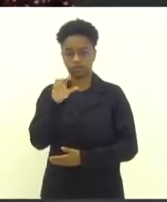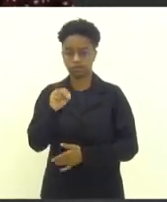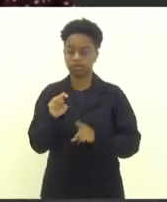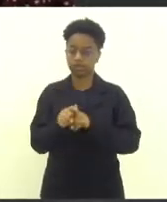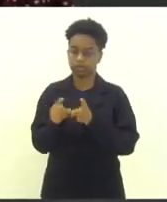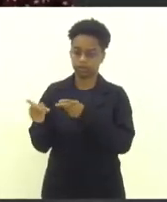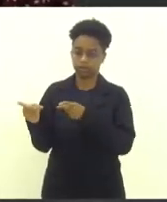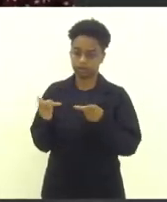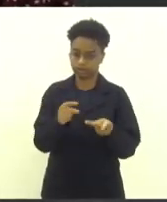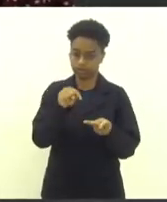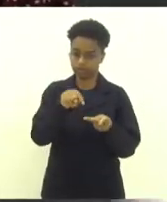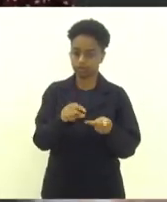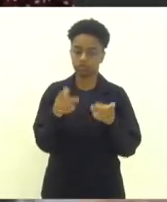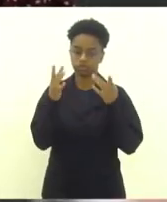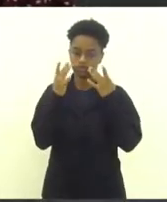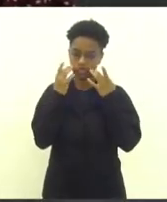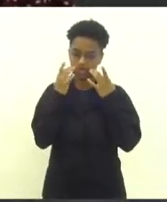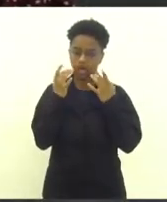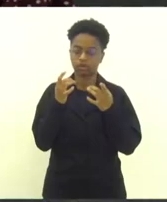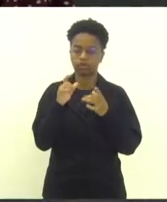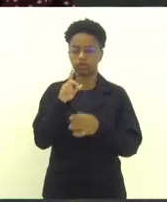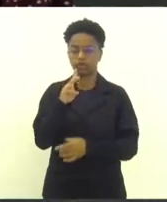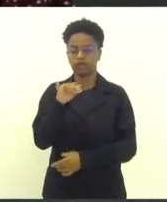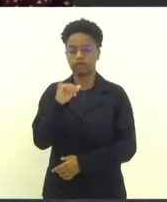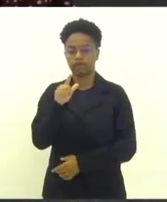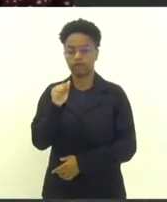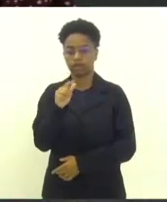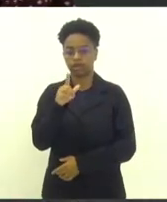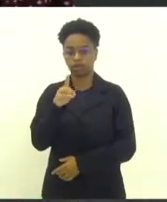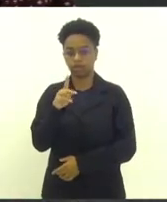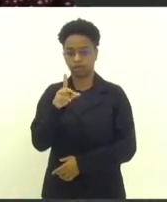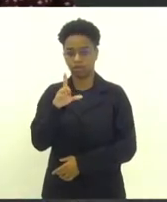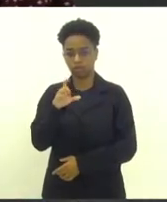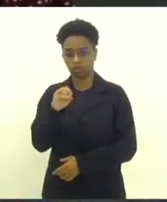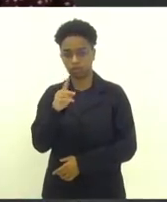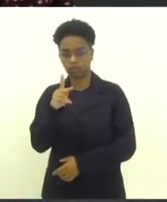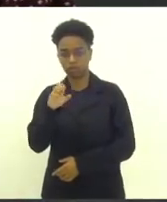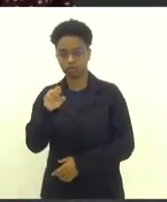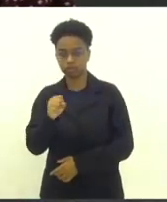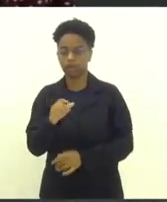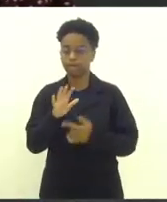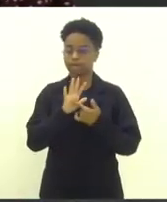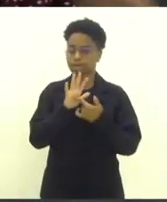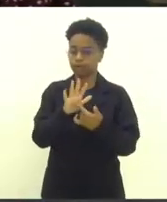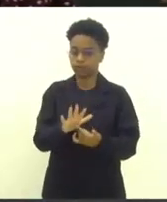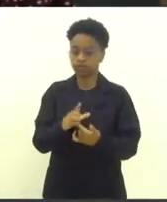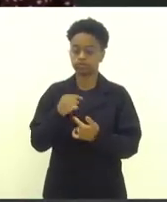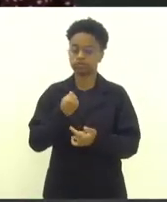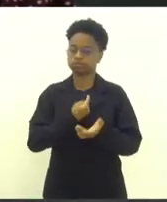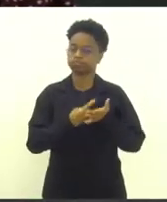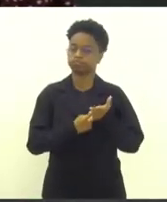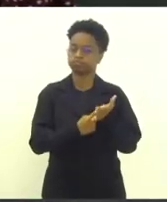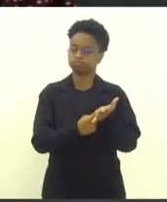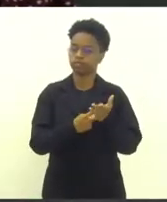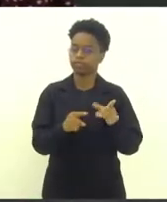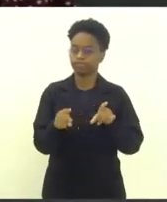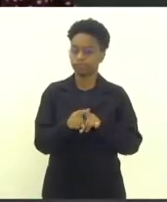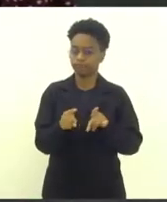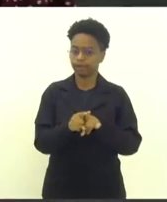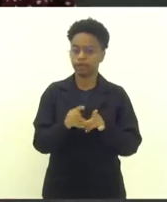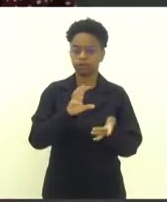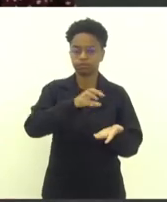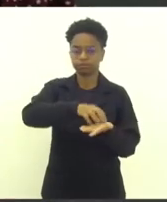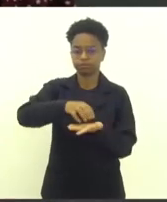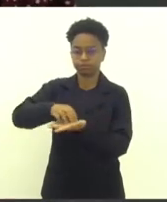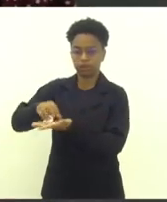uma visita técnica ali ao teatro Villa Lobos mostrando que a base do Governo está muito Atento e compromissada também com os nossos